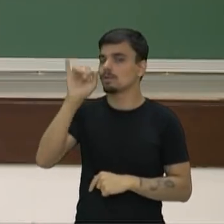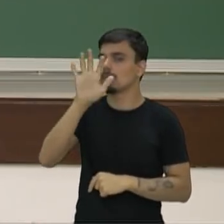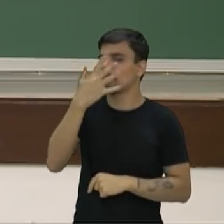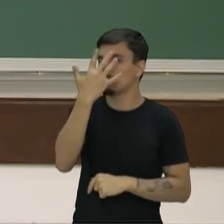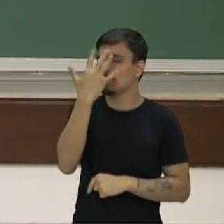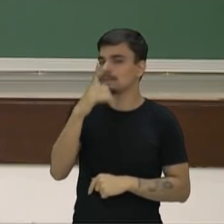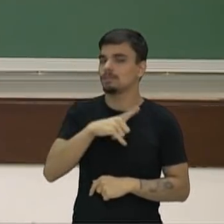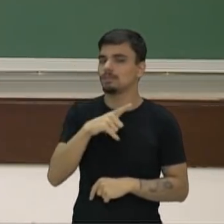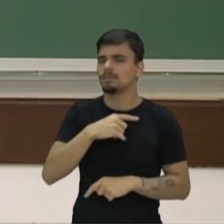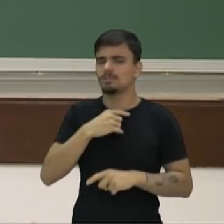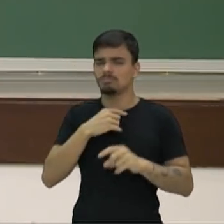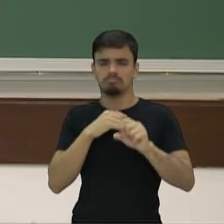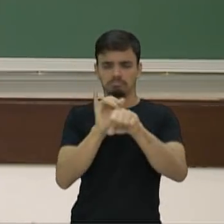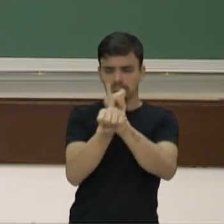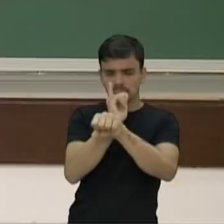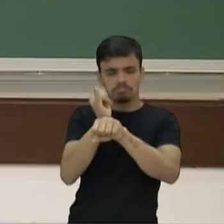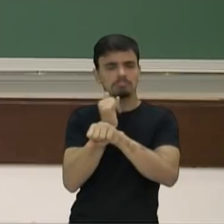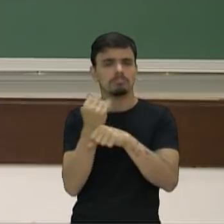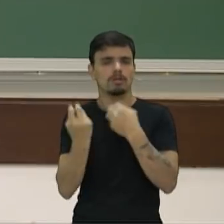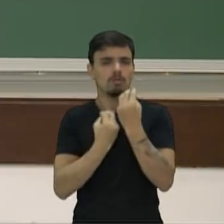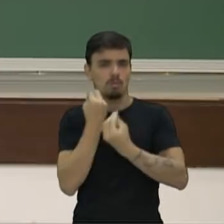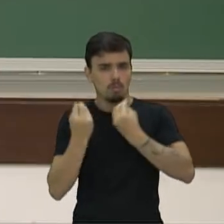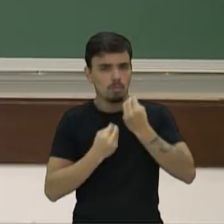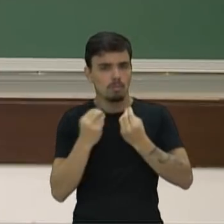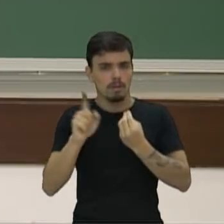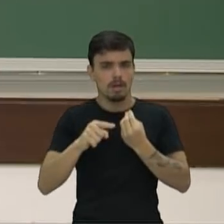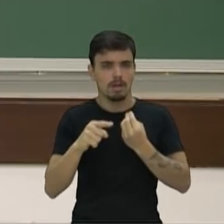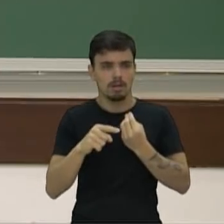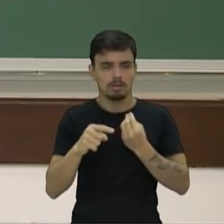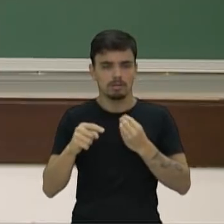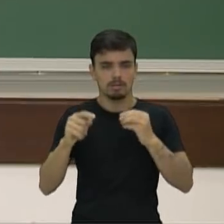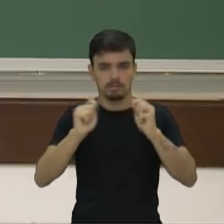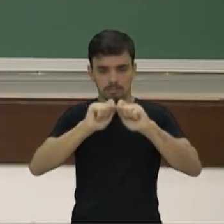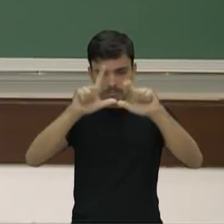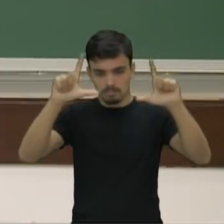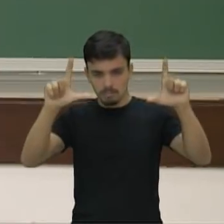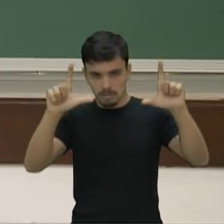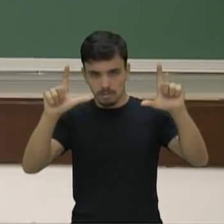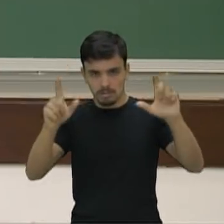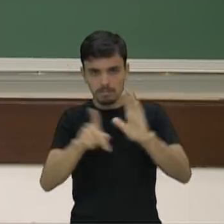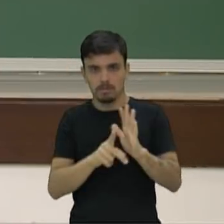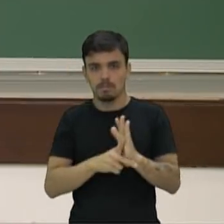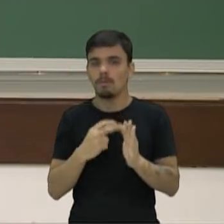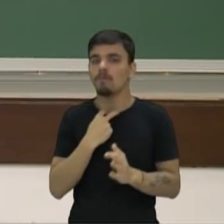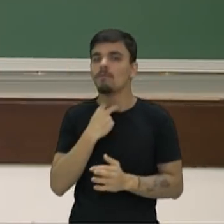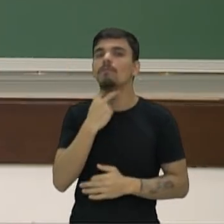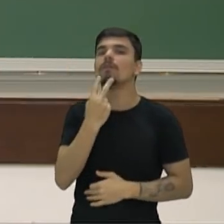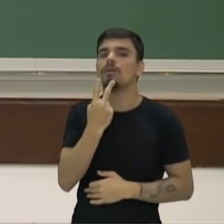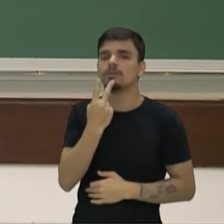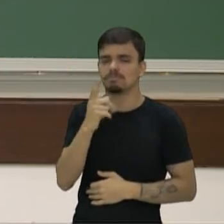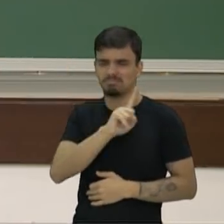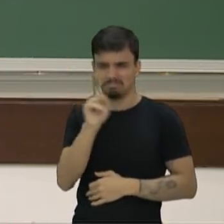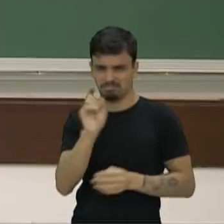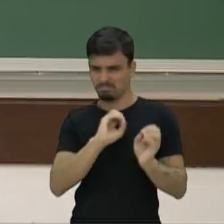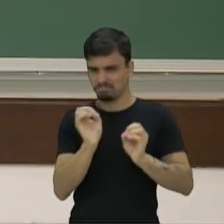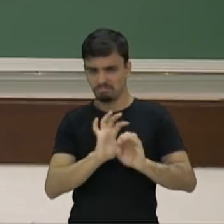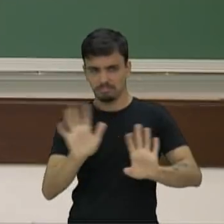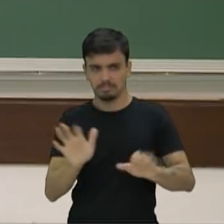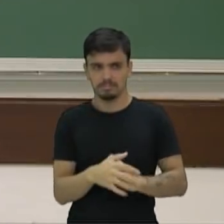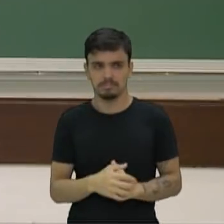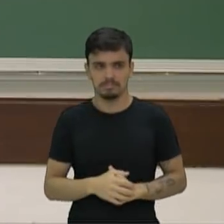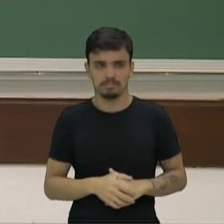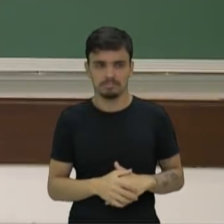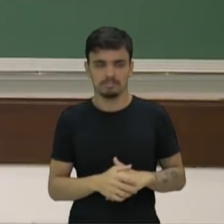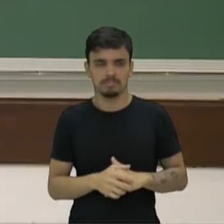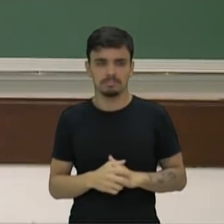uma técnica que faziam uma forma de reverberar, aumentar a potência de voz da pessoa, né? Capaz, vamos lá, o cara falando